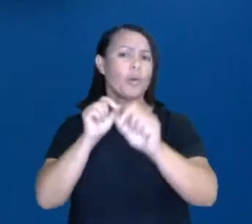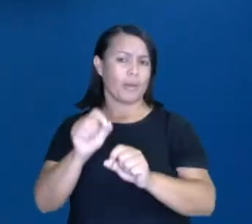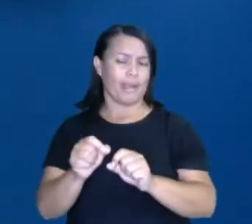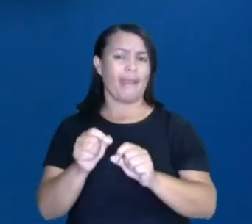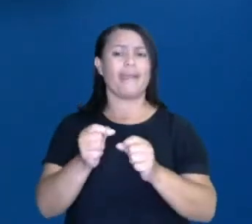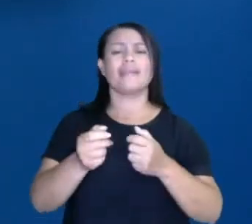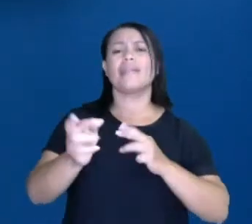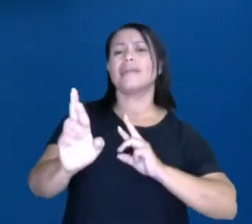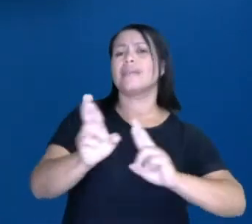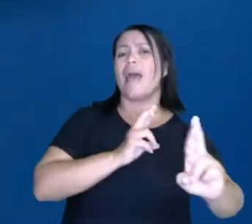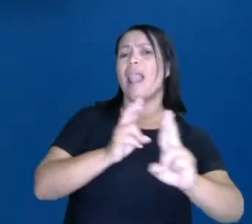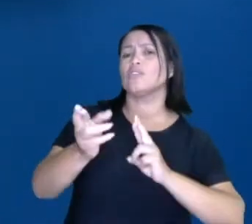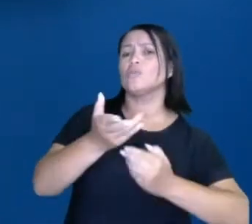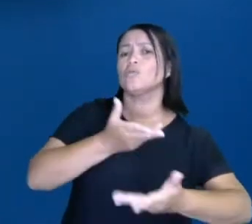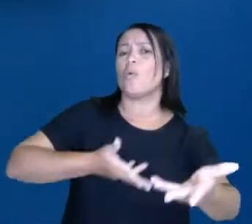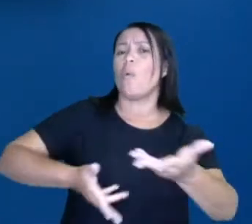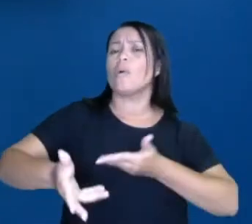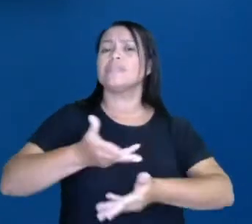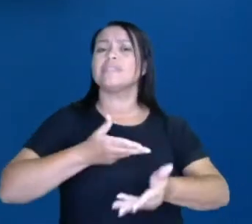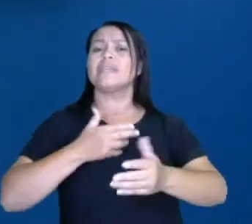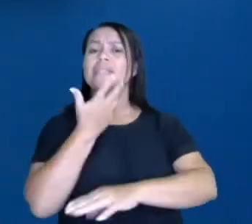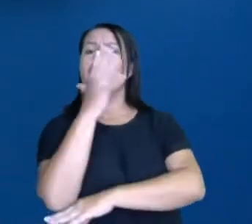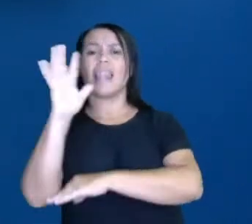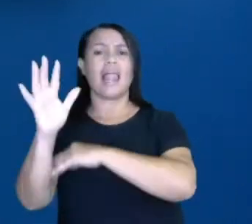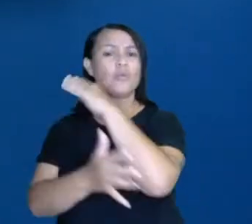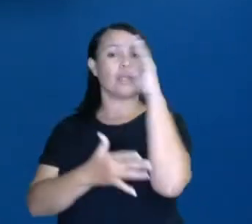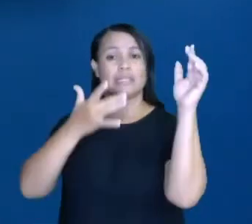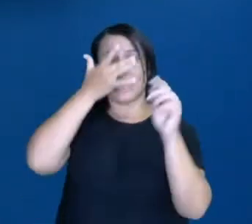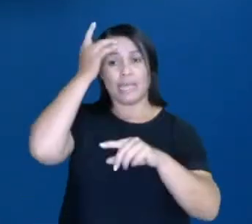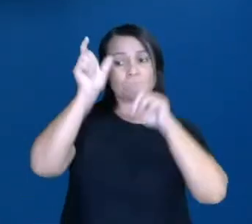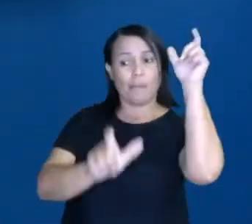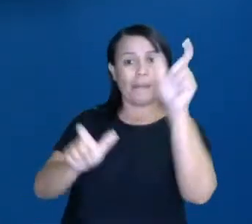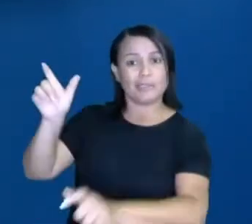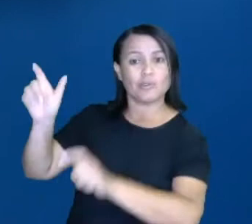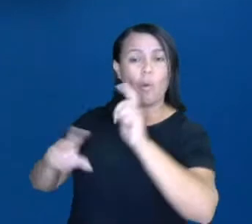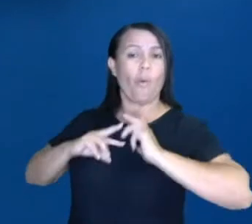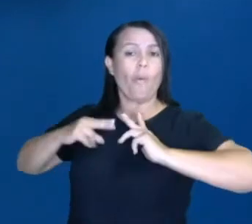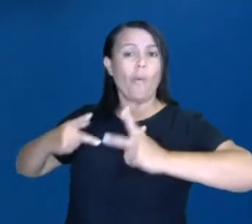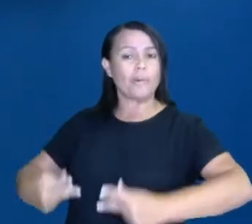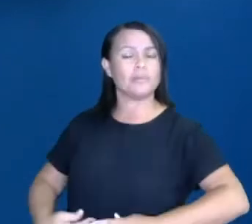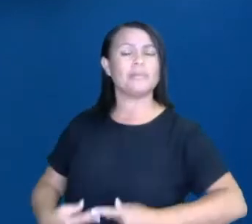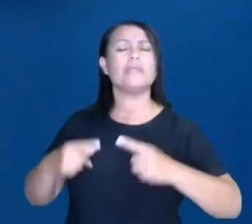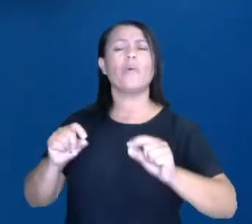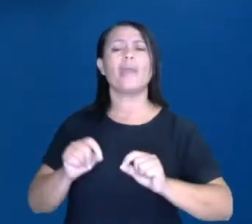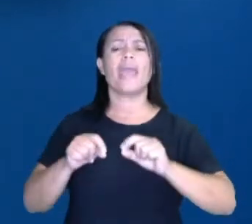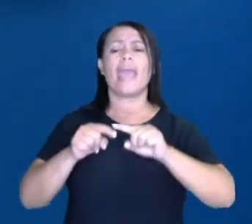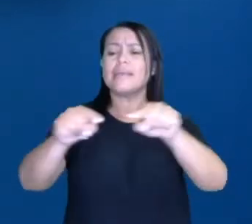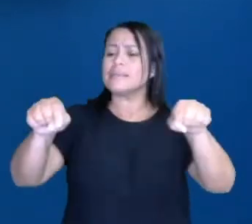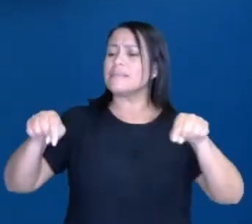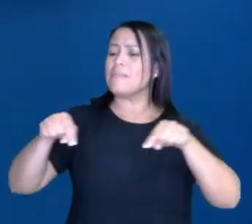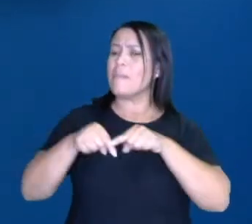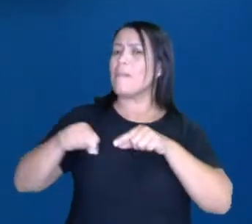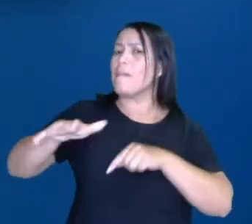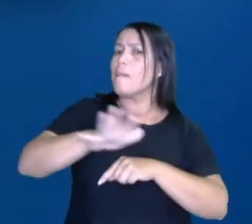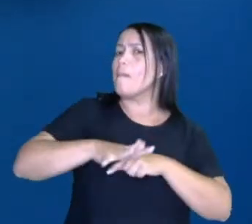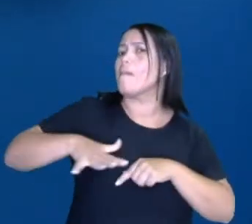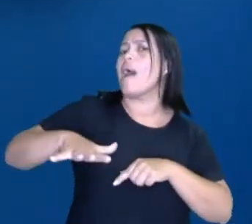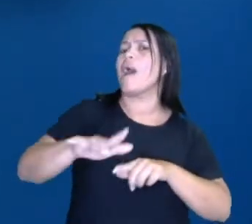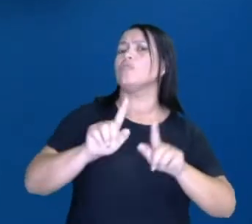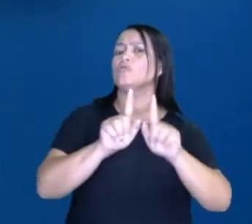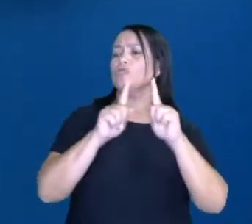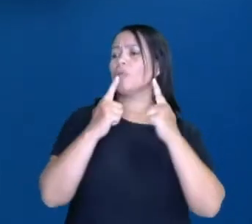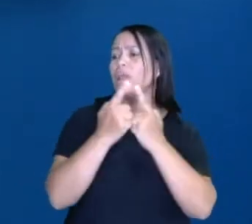entre natureza e a humanidade. Esse espaço geográfico ele pode ser